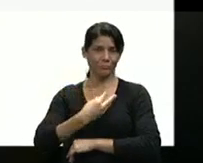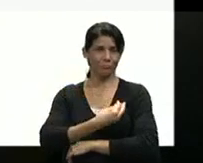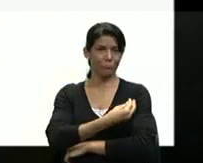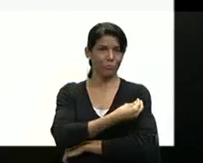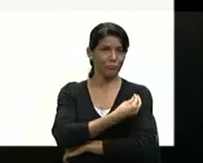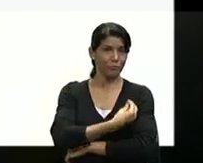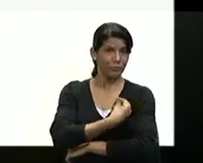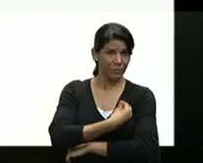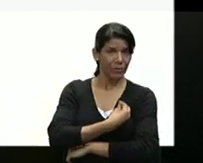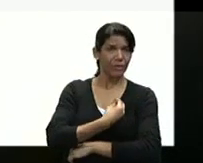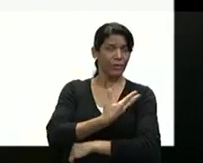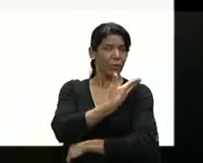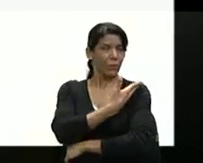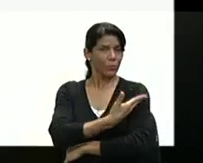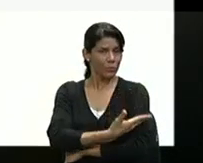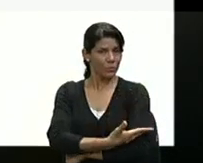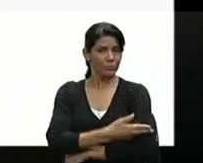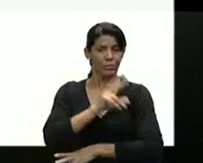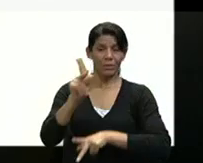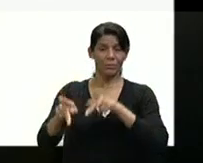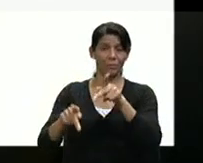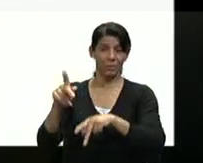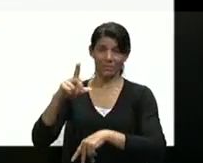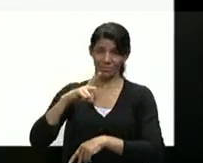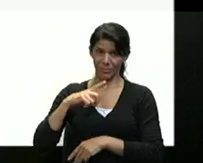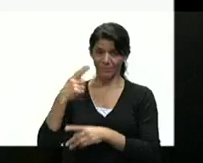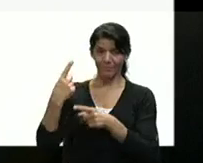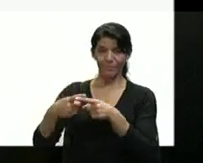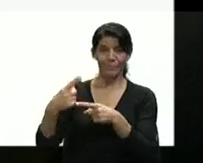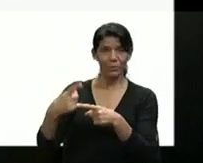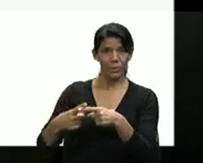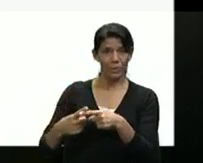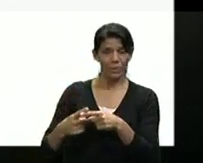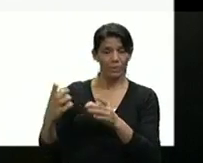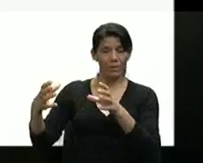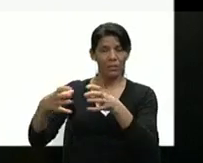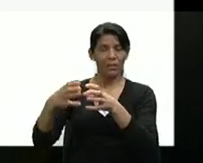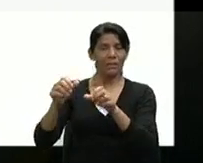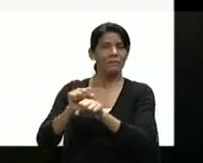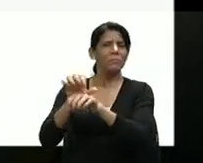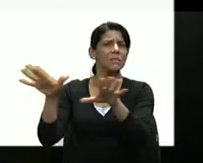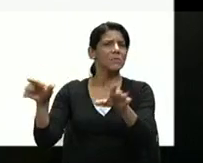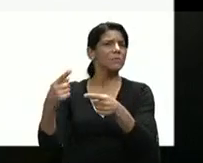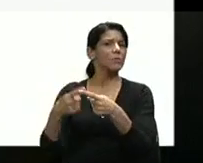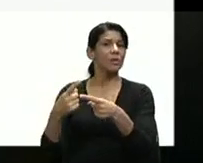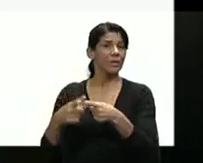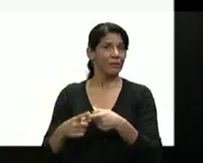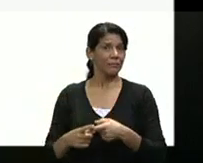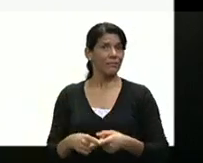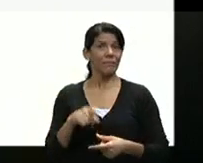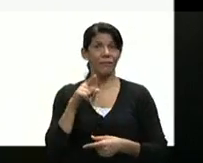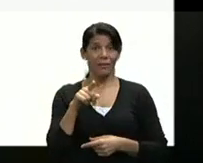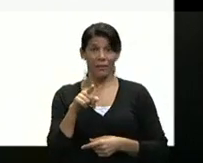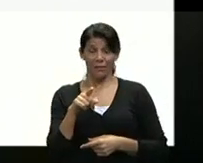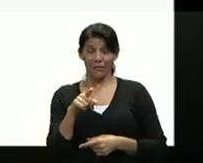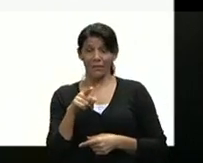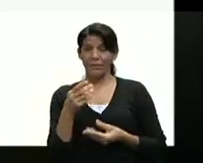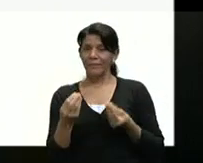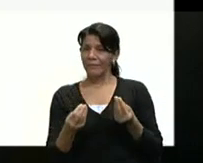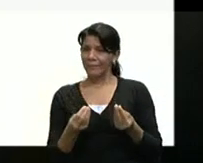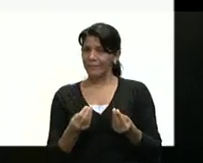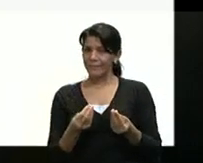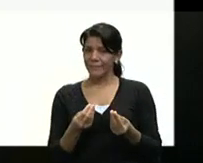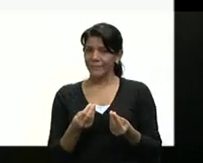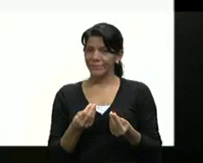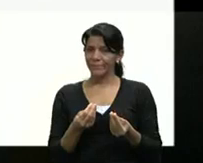hábitos de vida dessa população. Por que também é um setor em expansão? Porque, como nós vimos